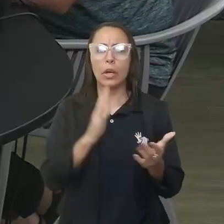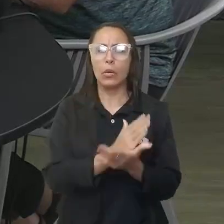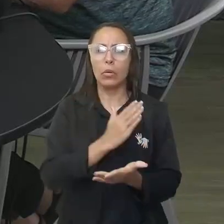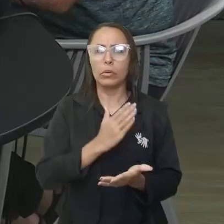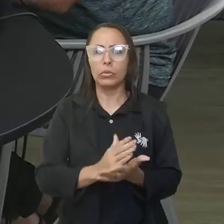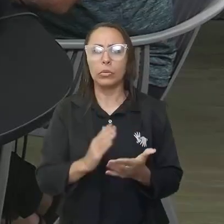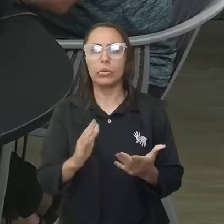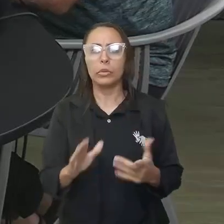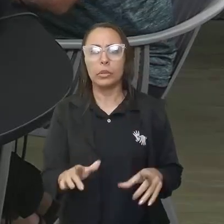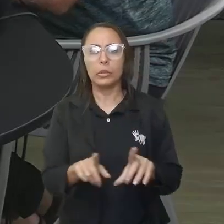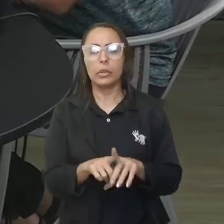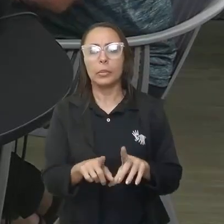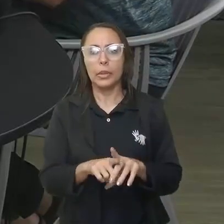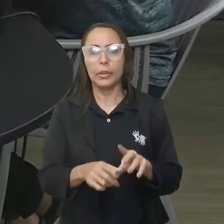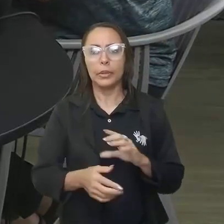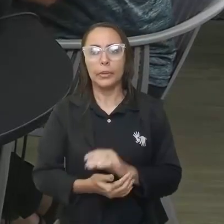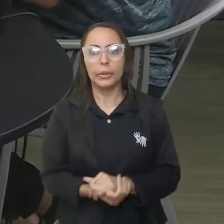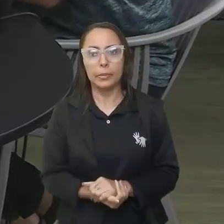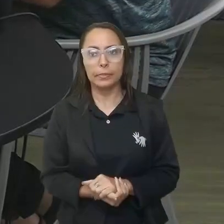que foram...